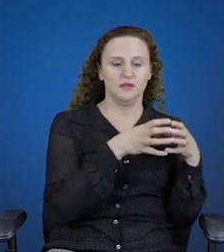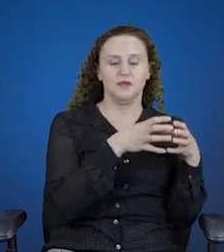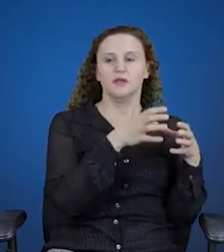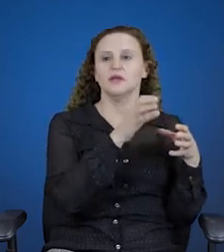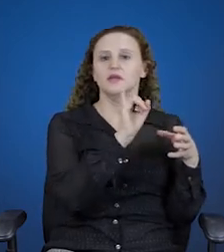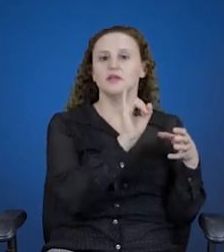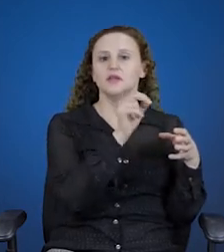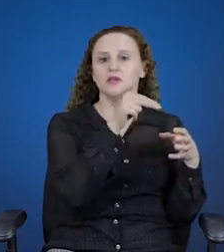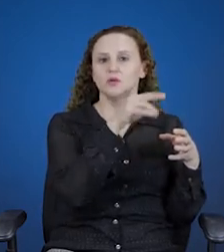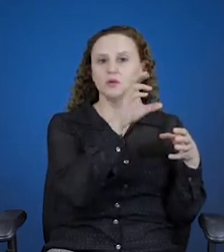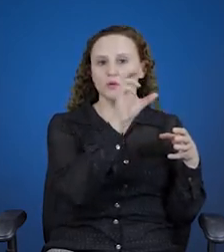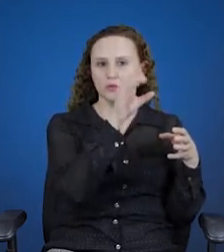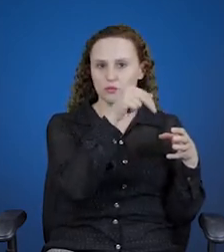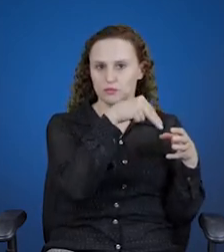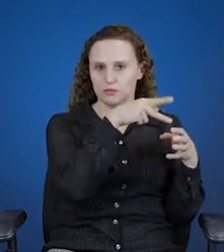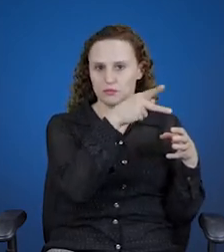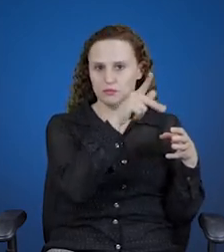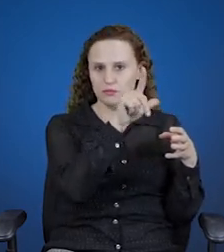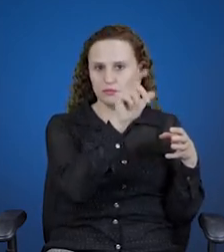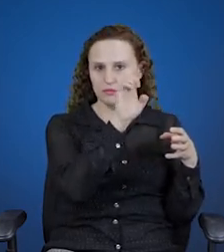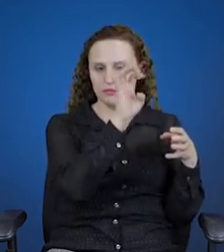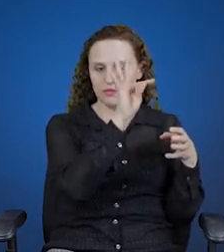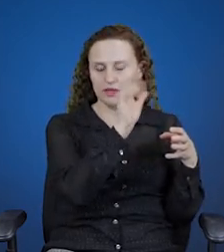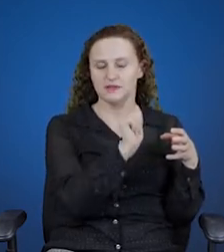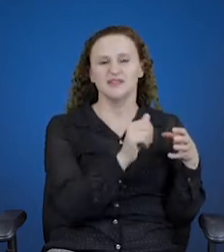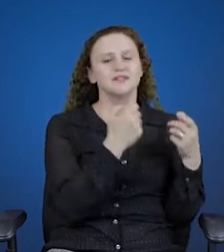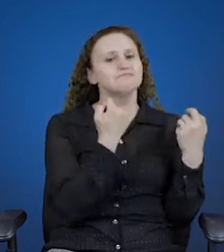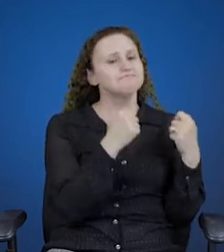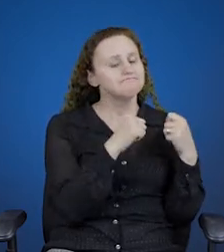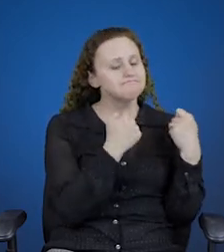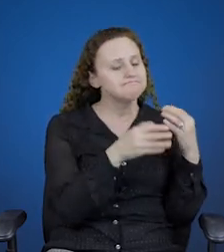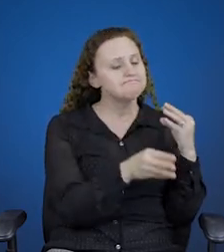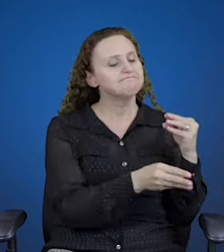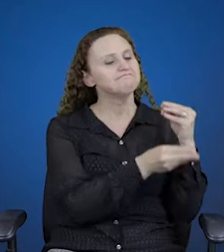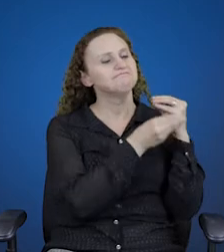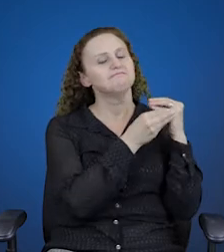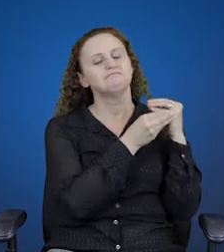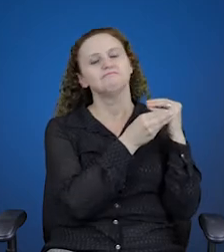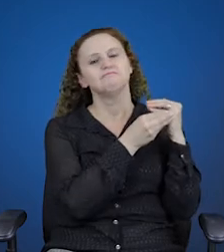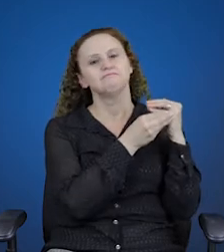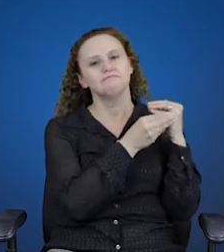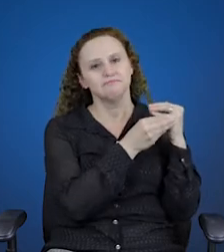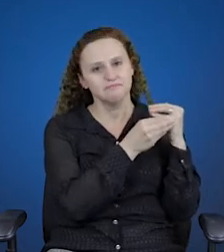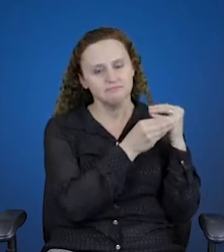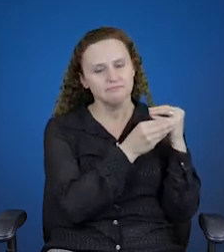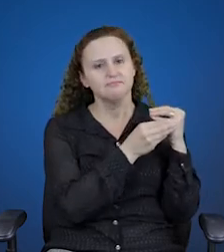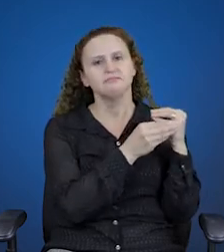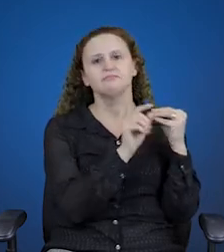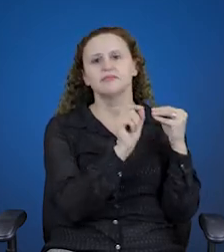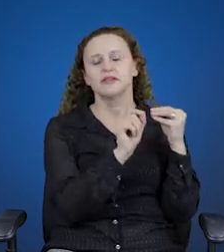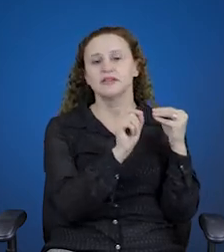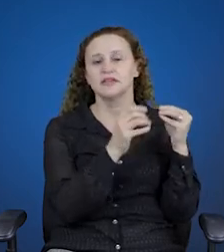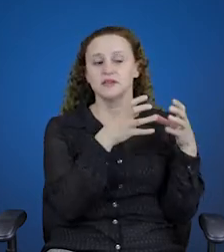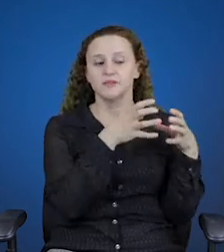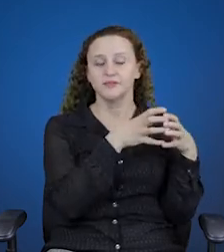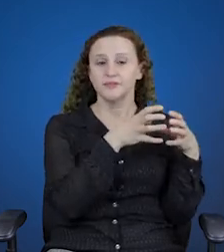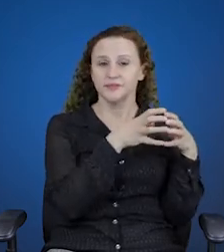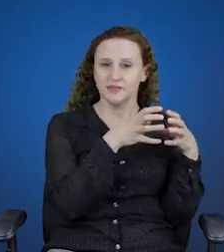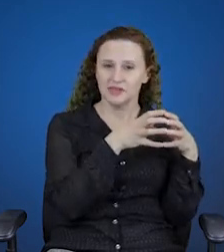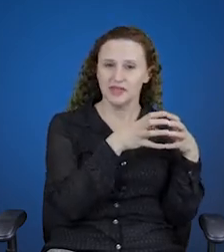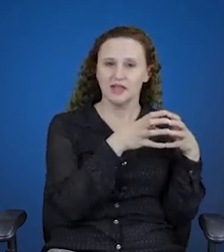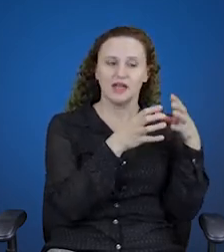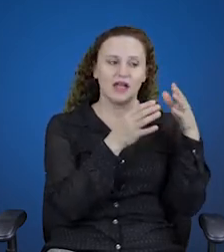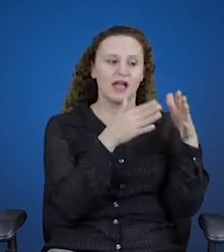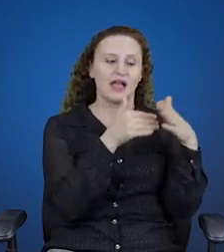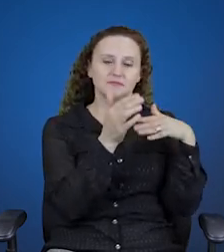incompleta são os verbos que precisam necessariamente de um complemento a fim de que a situação